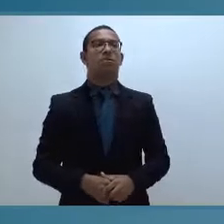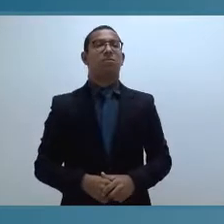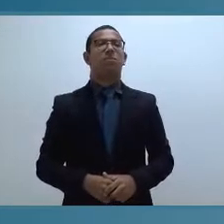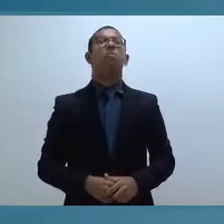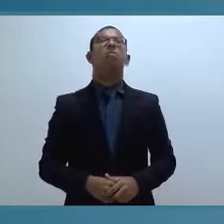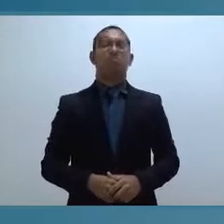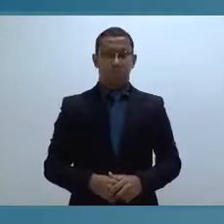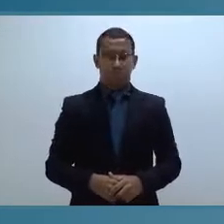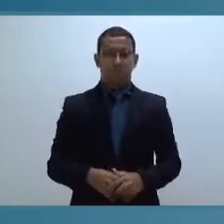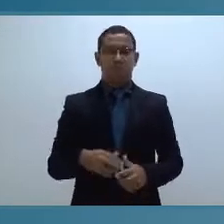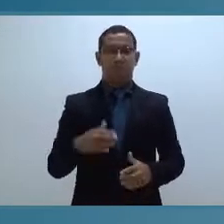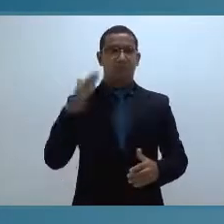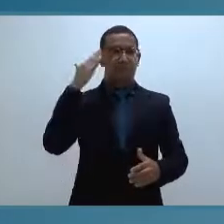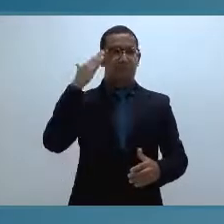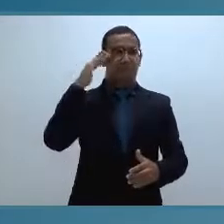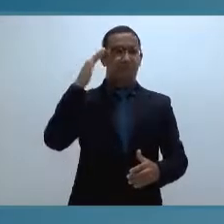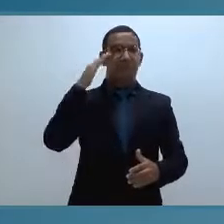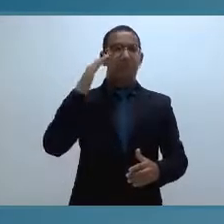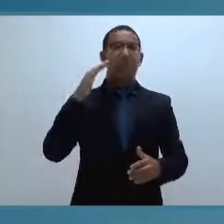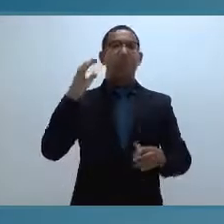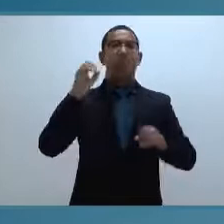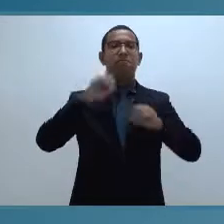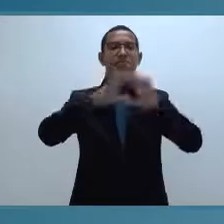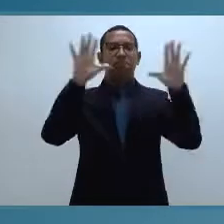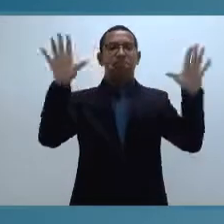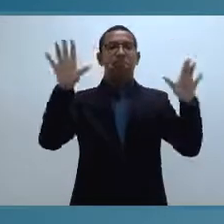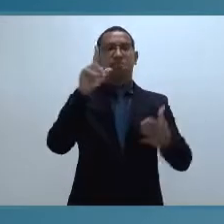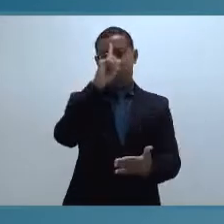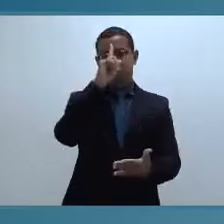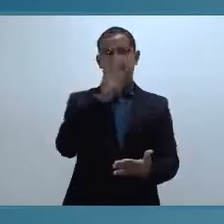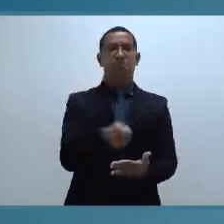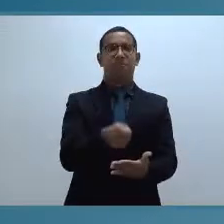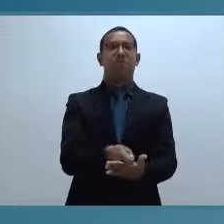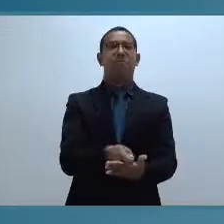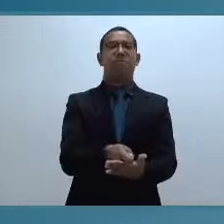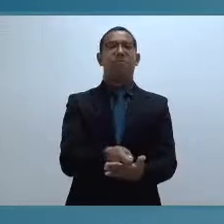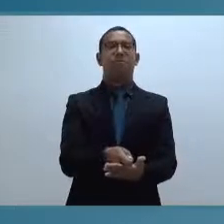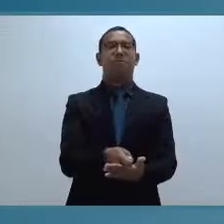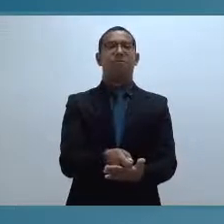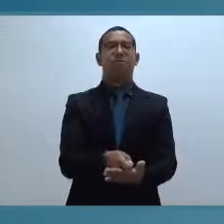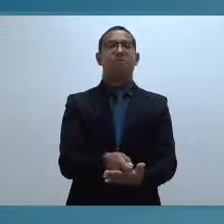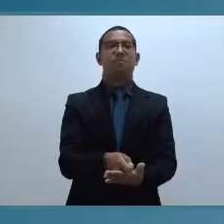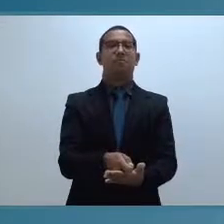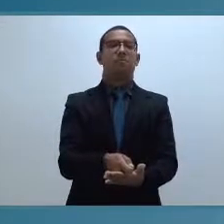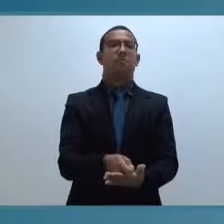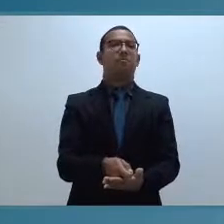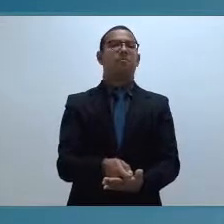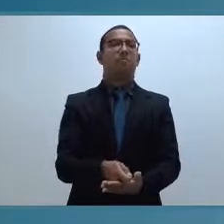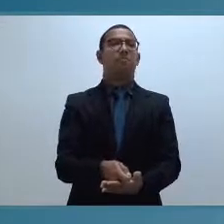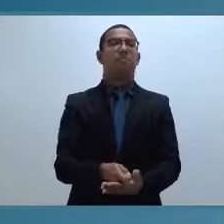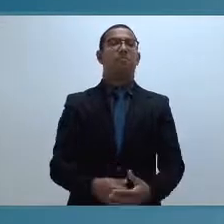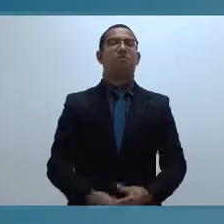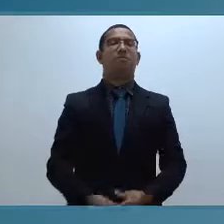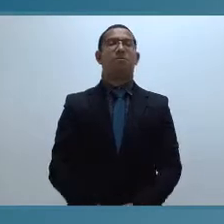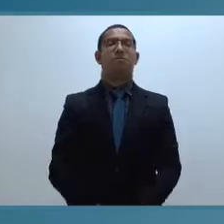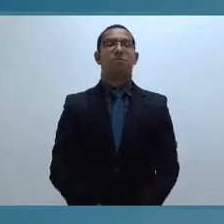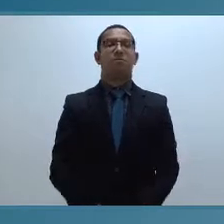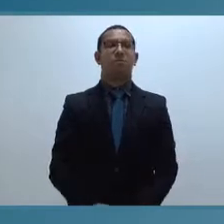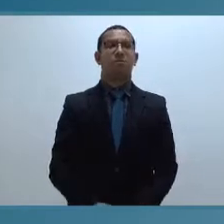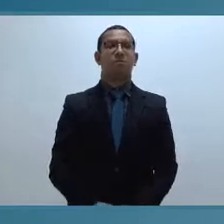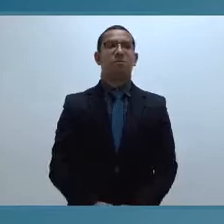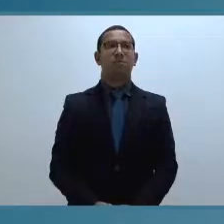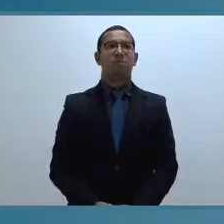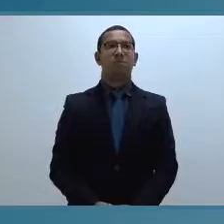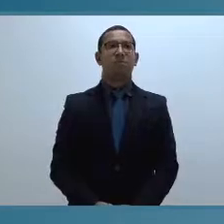no interesse público. Então, com essas razões, eu também me defendo. A